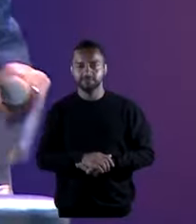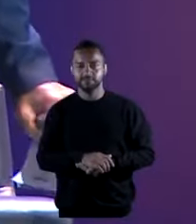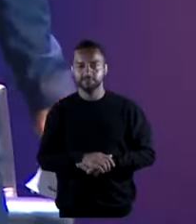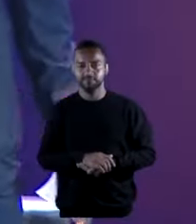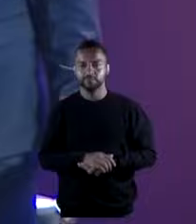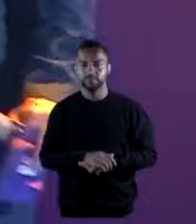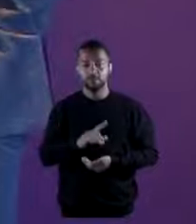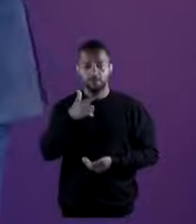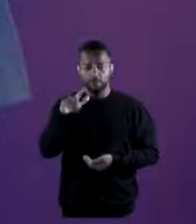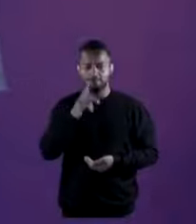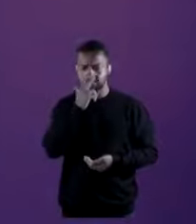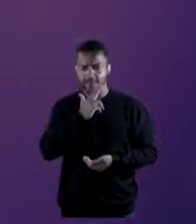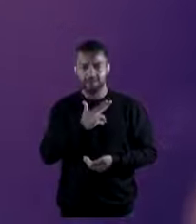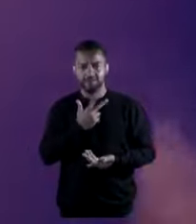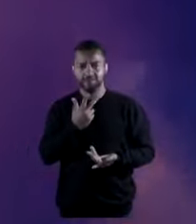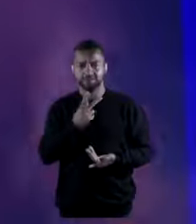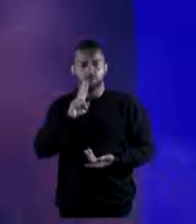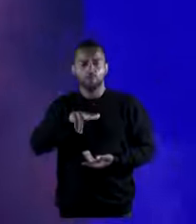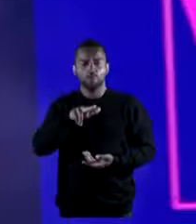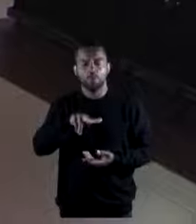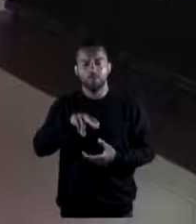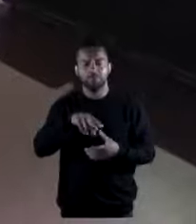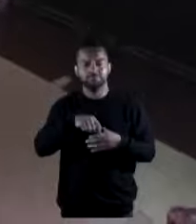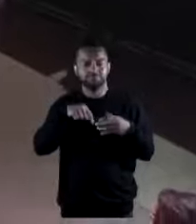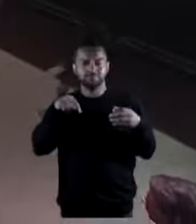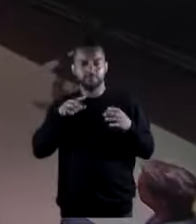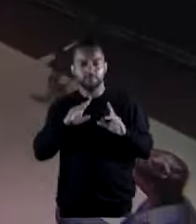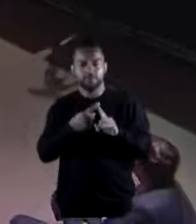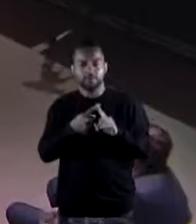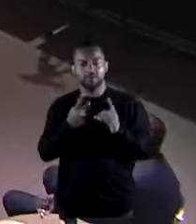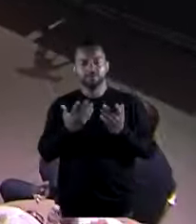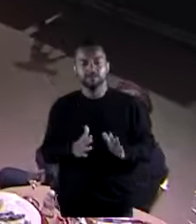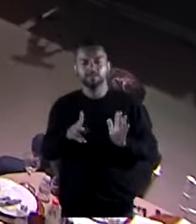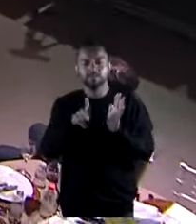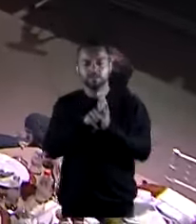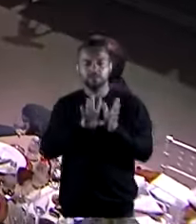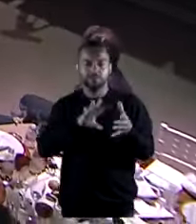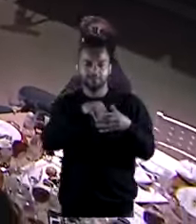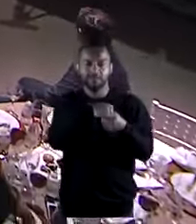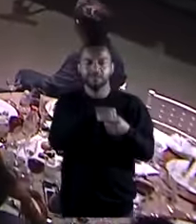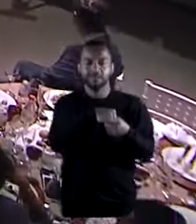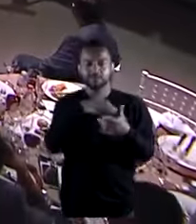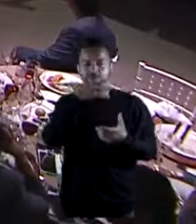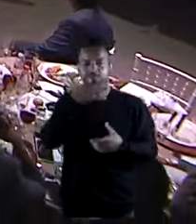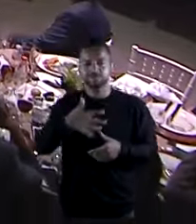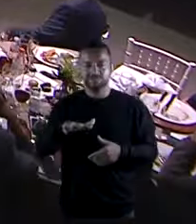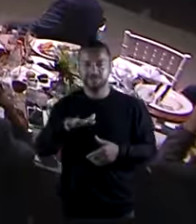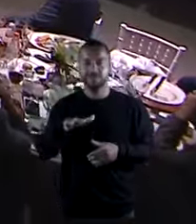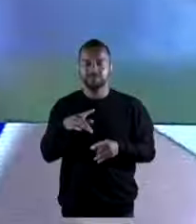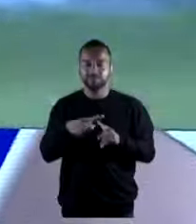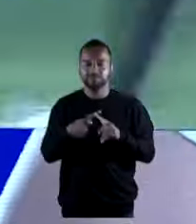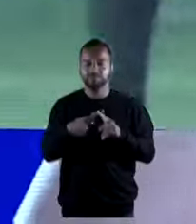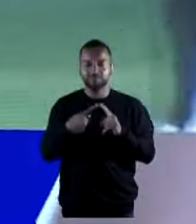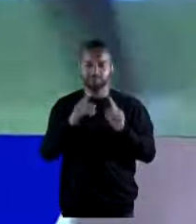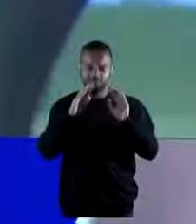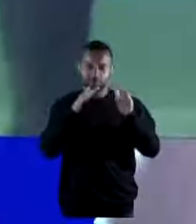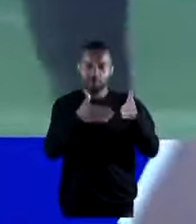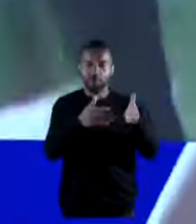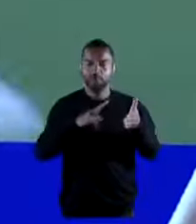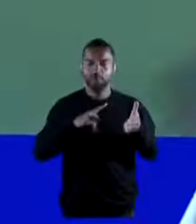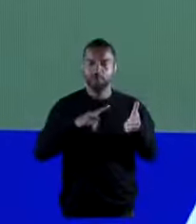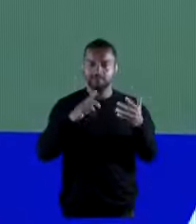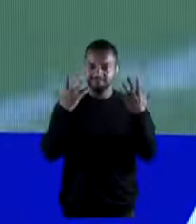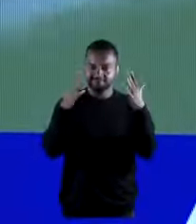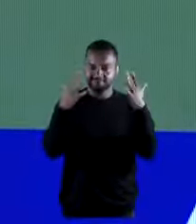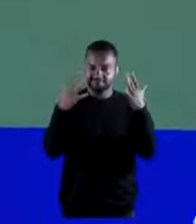Outro que parece que nem saiu do Santos, ou nasceu para jogar no Santos. Grande identificação, parabéns, viu? A faixa de capitão caiu